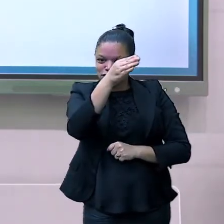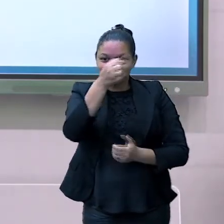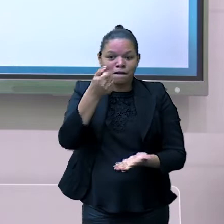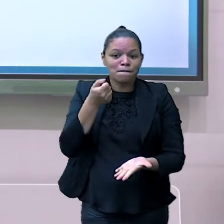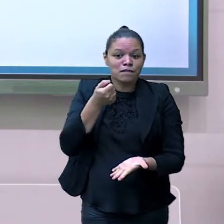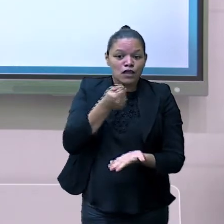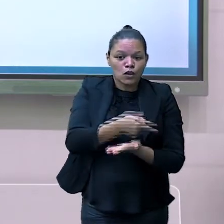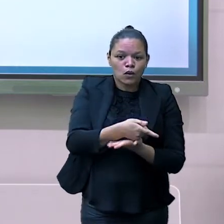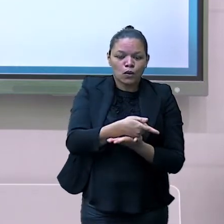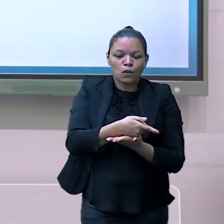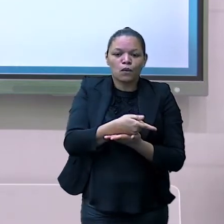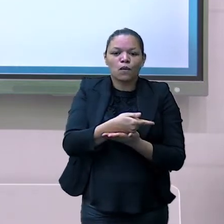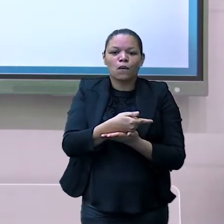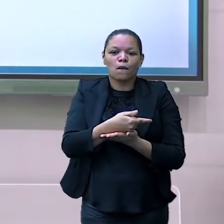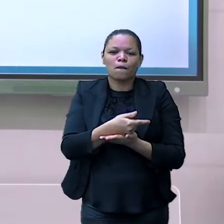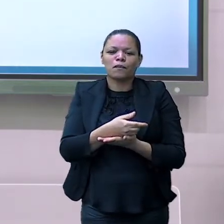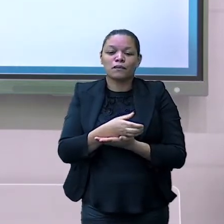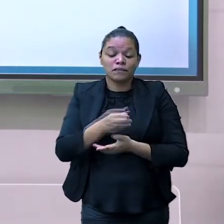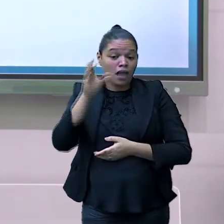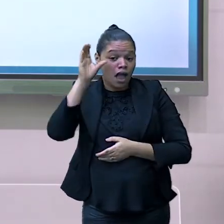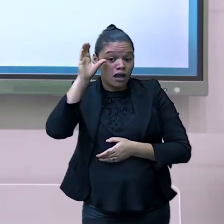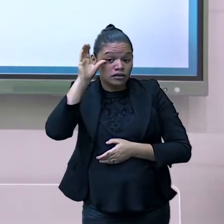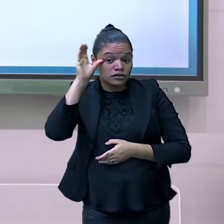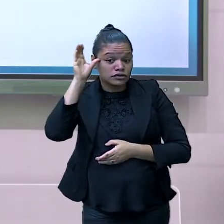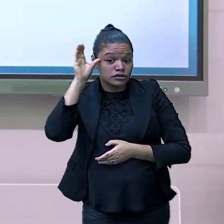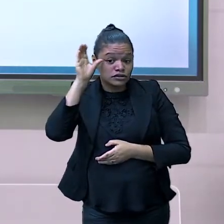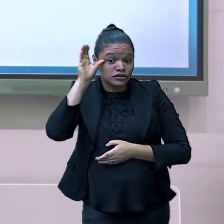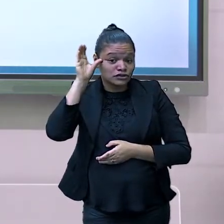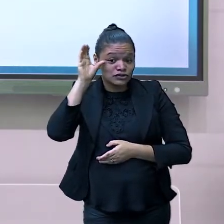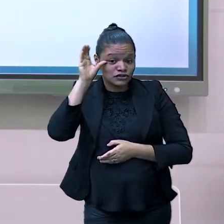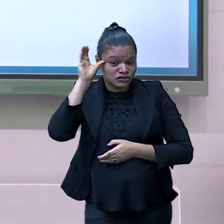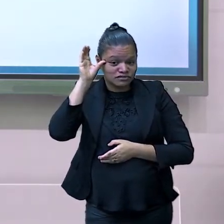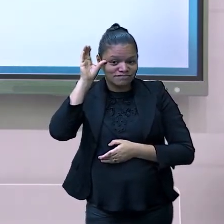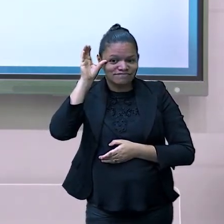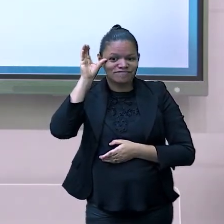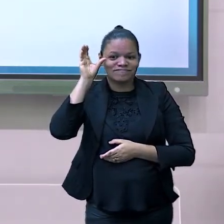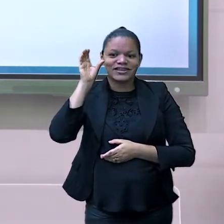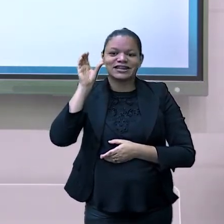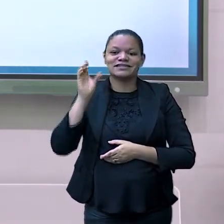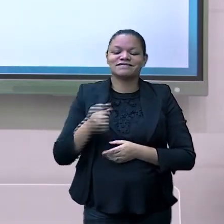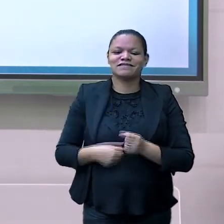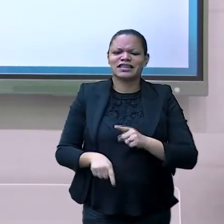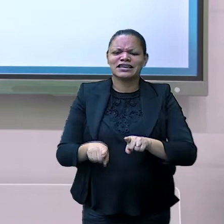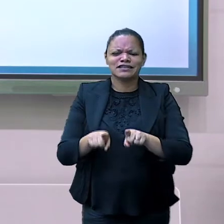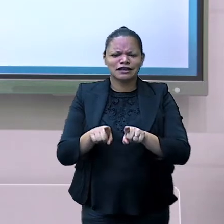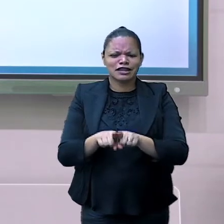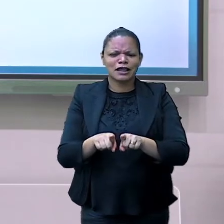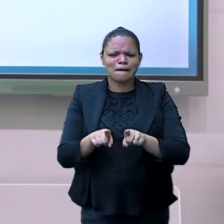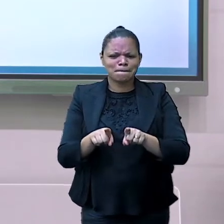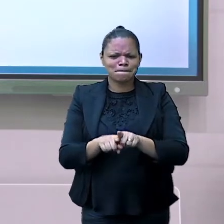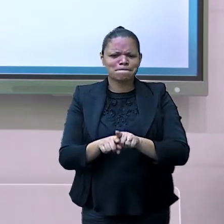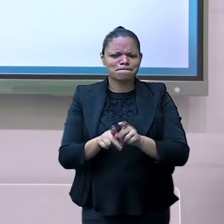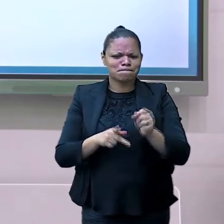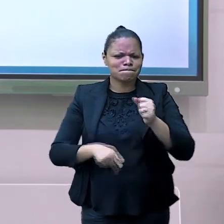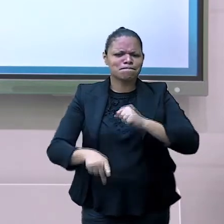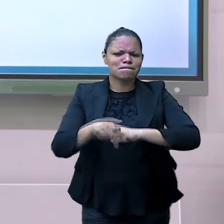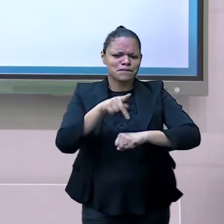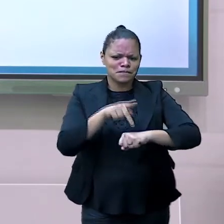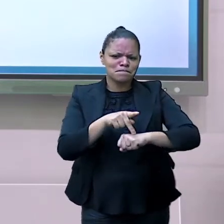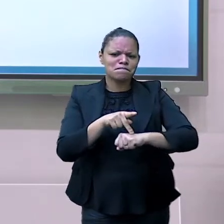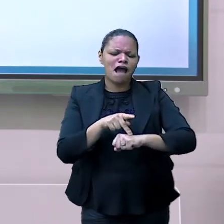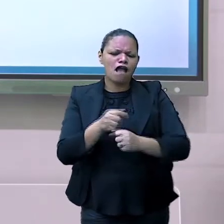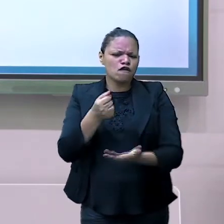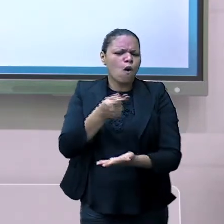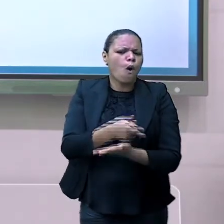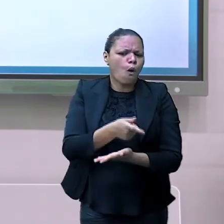a China, que é um dos maiores negociantes com o Brasil com relação aos nossos produtos agrícolas, da